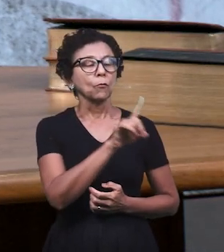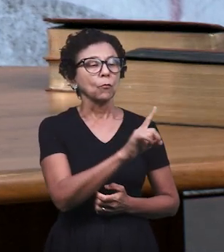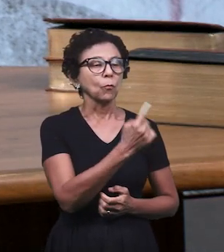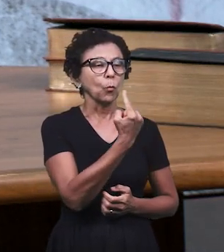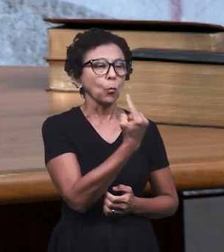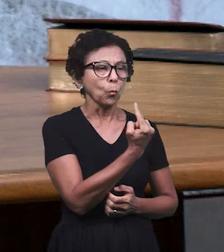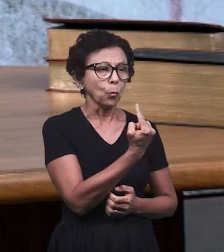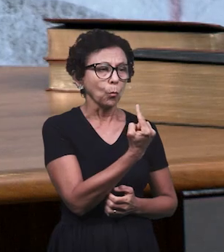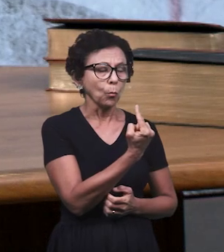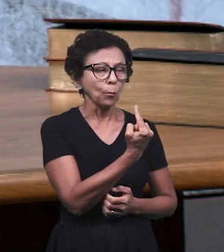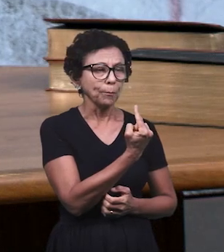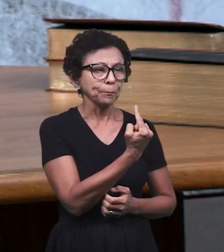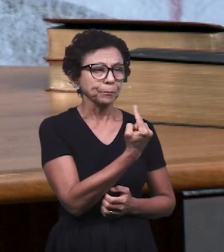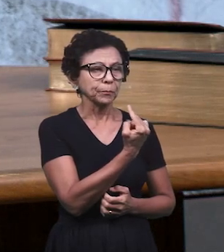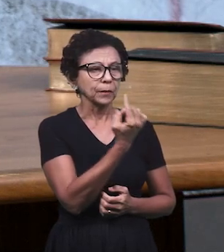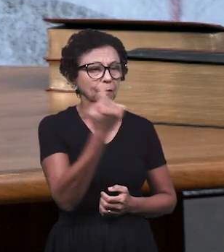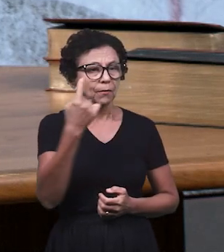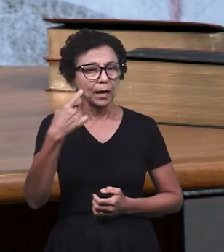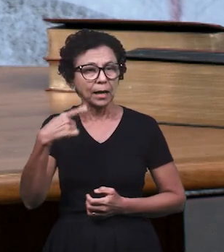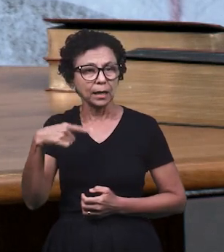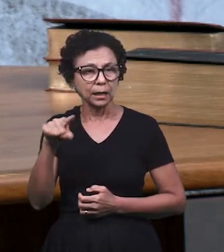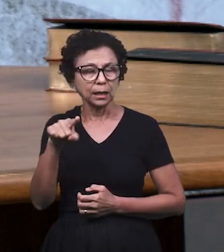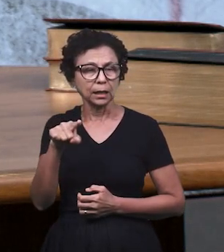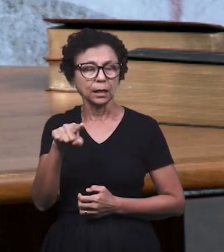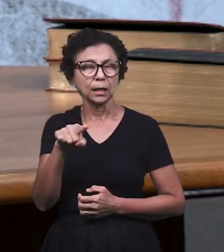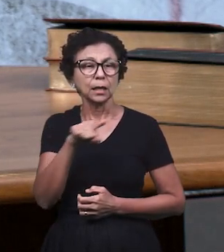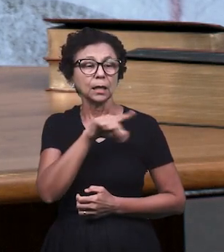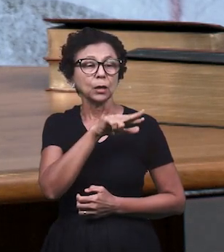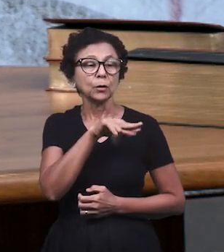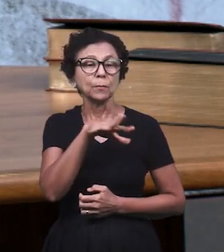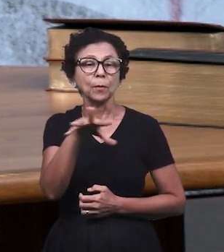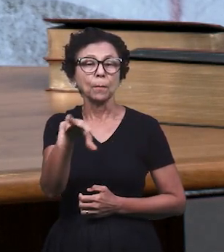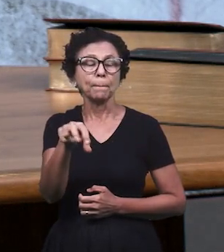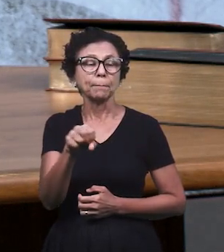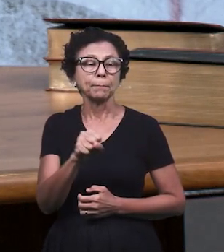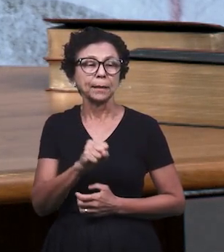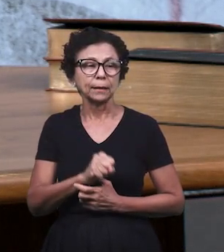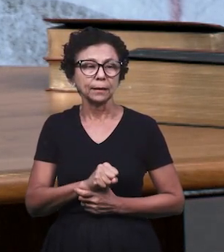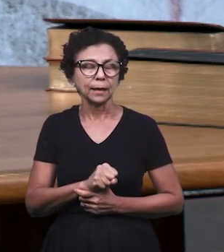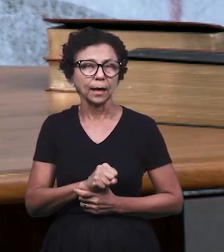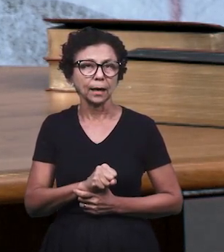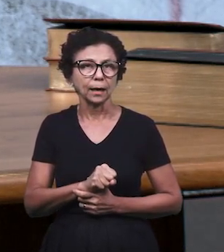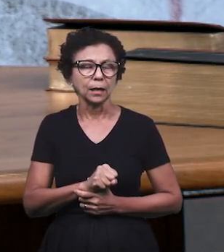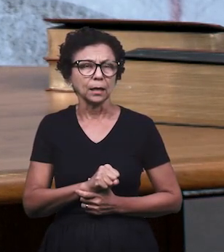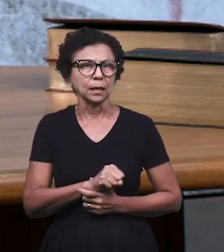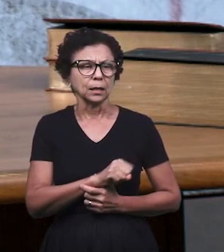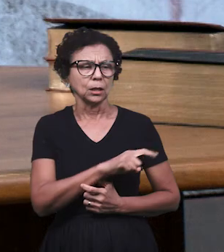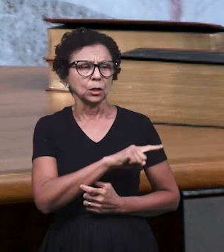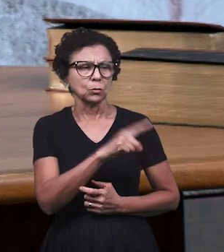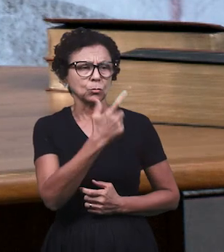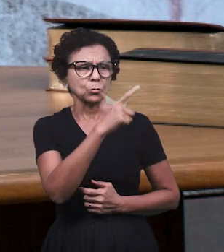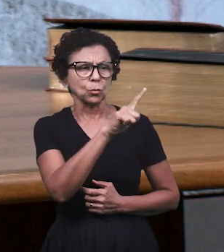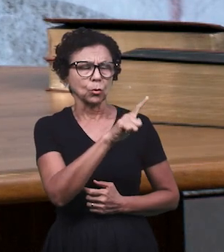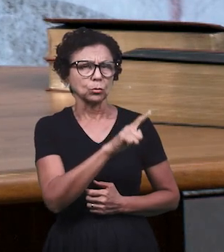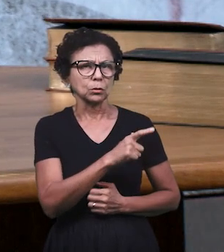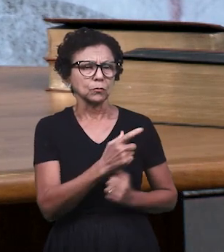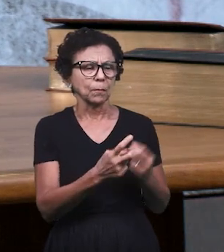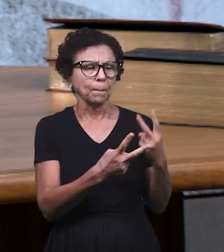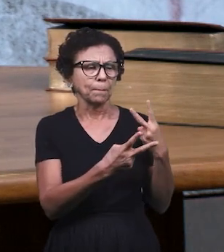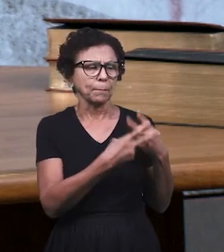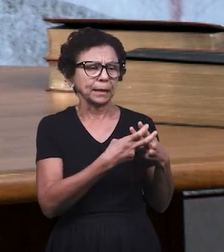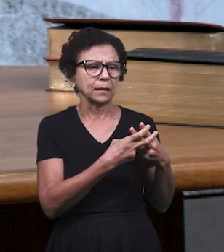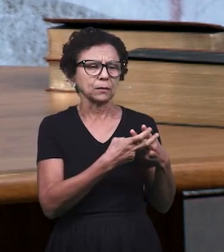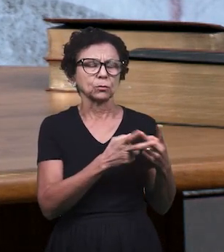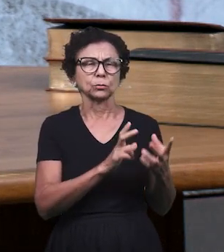vós ficareis presos e vossas palavras serão provadas, se há verdade convosco, e se